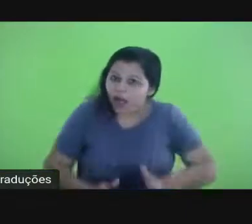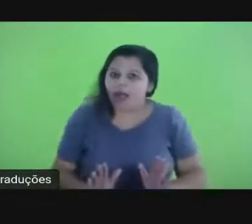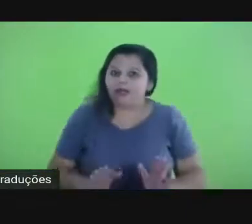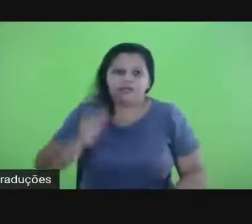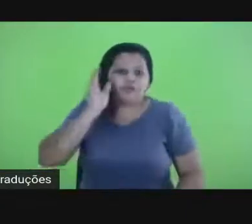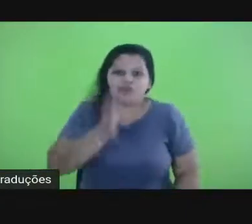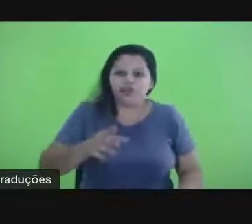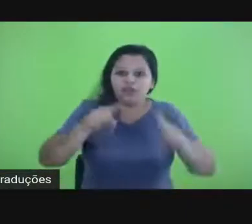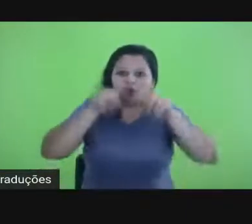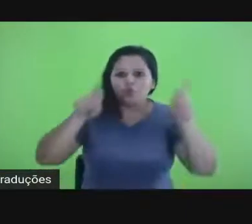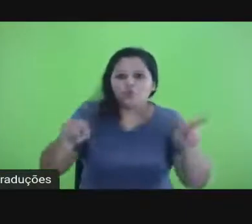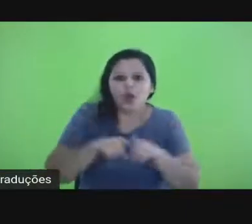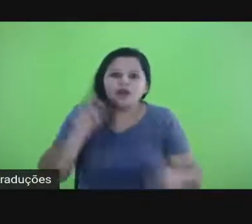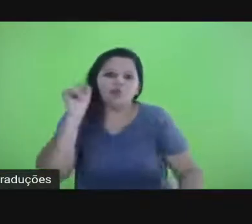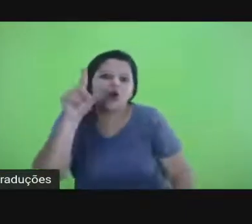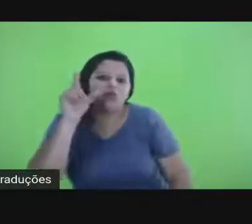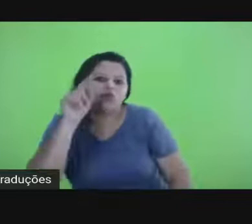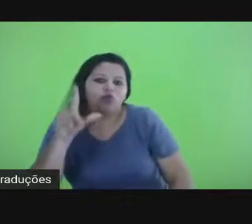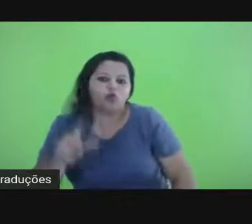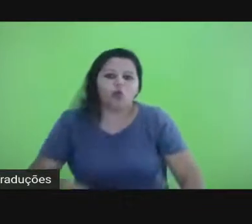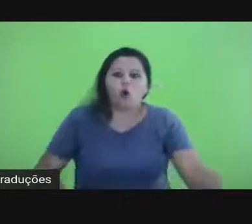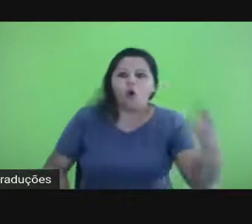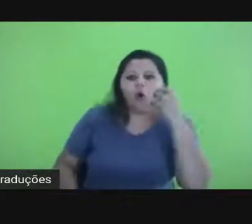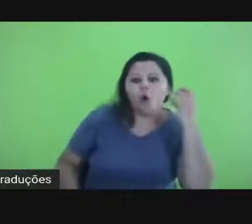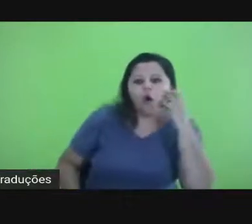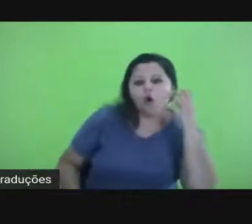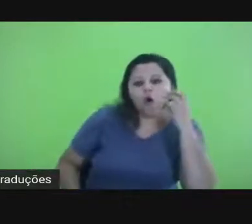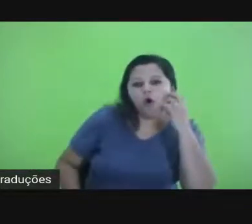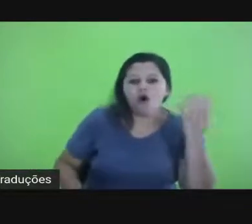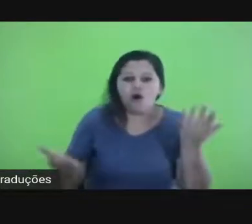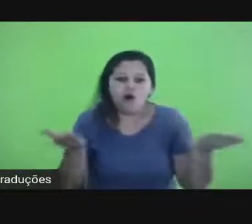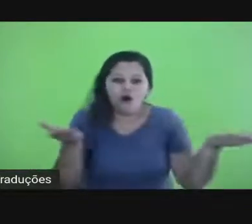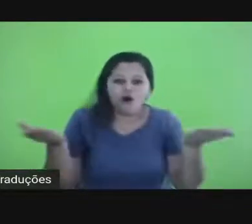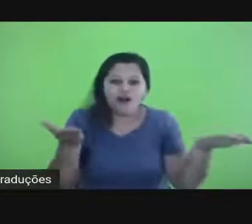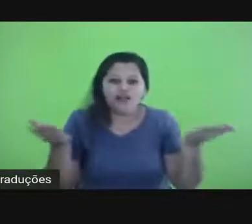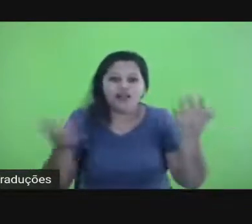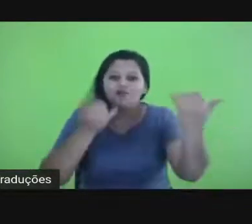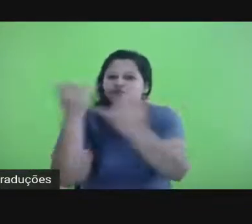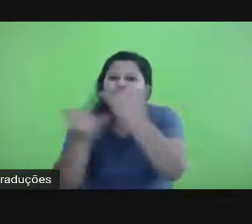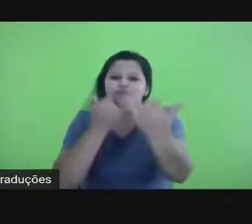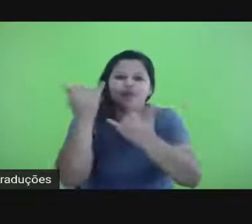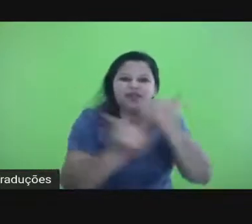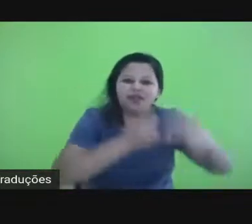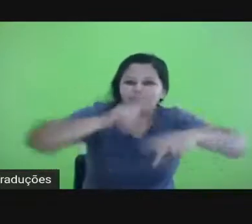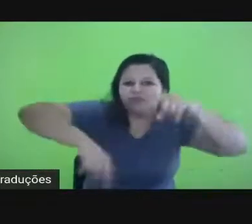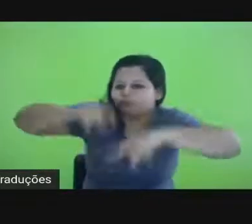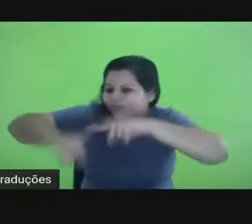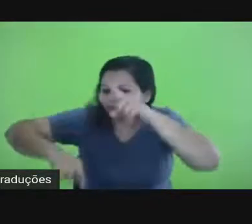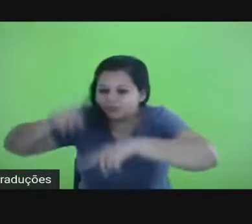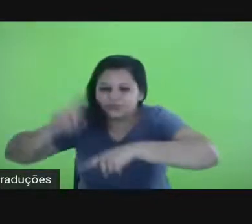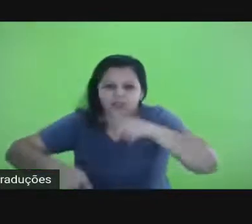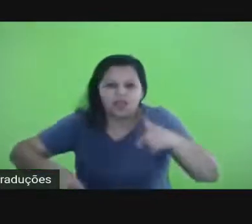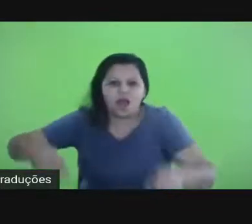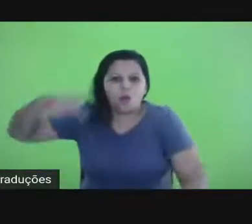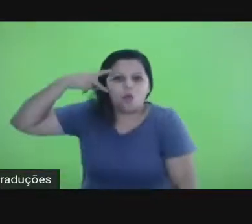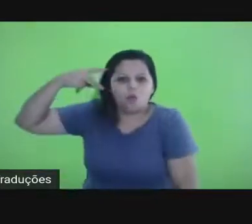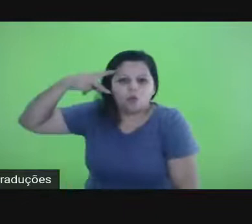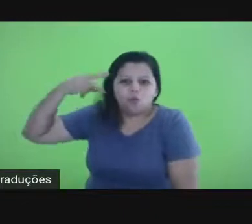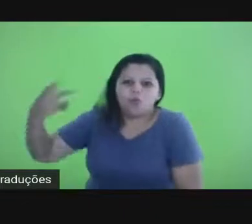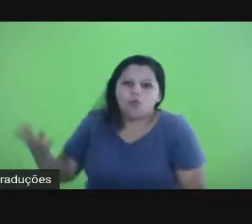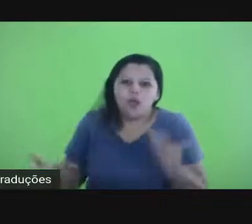quarto azul, ou rosa, já tem lá os brinquedos, a cueca, a calcinha. Tudo isso são informações que